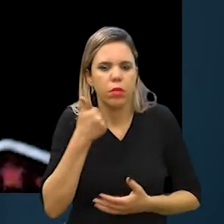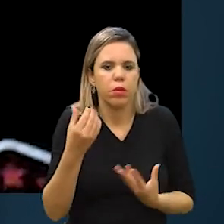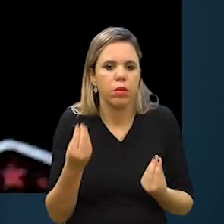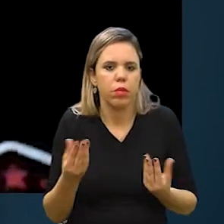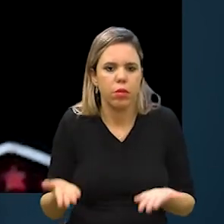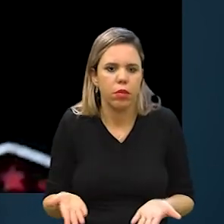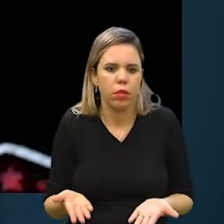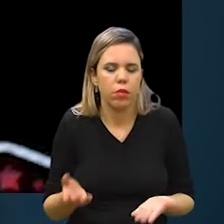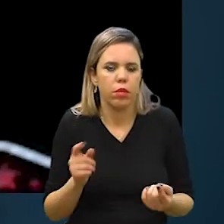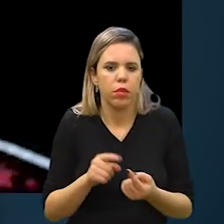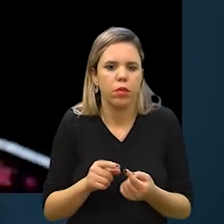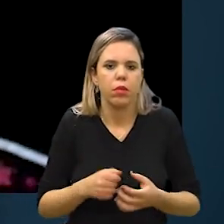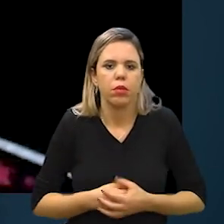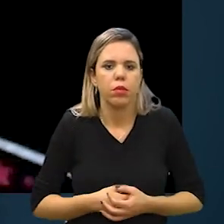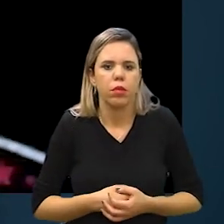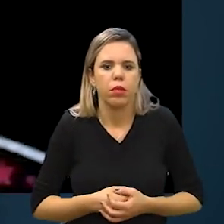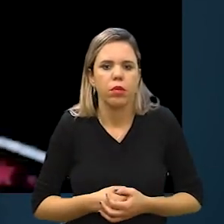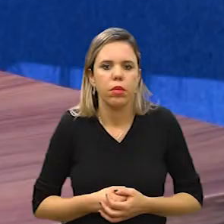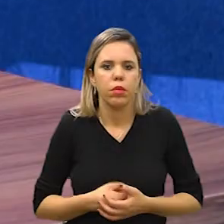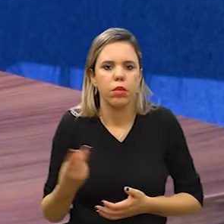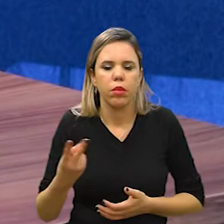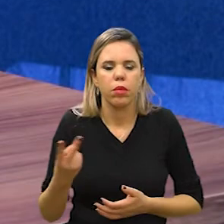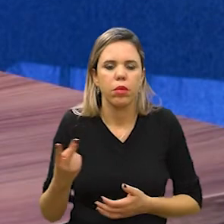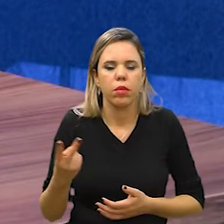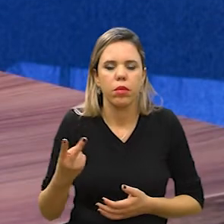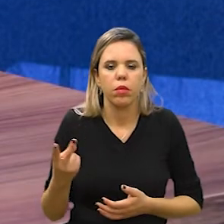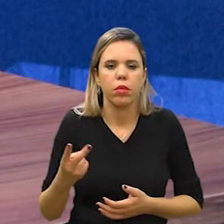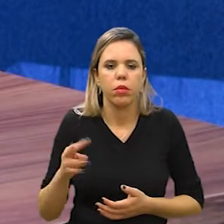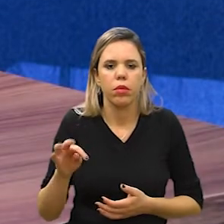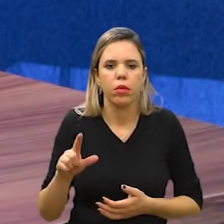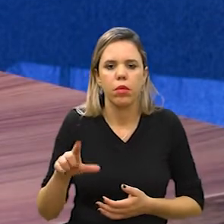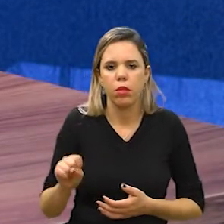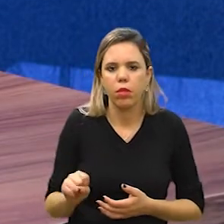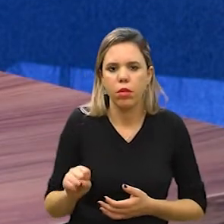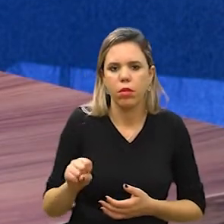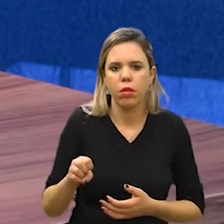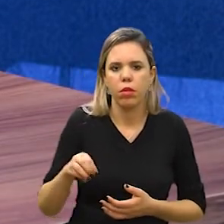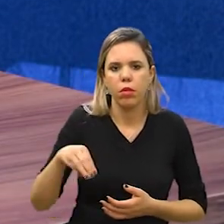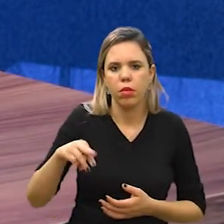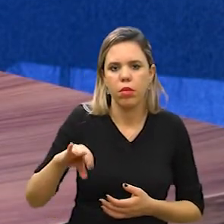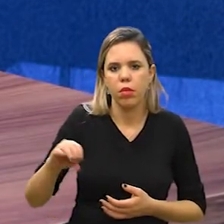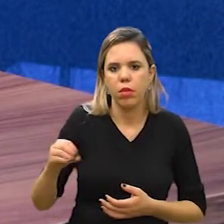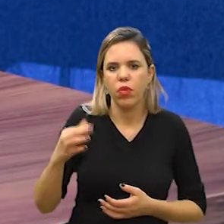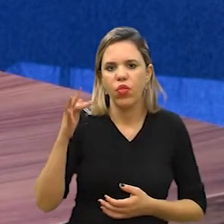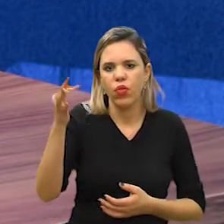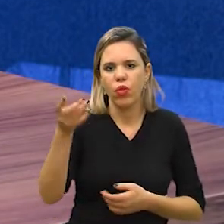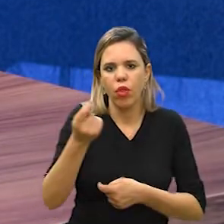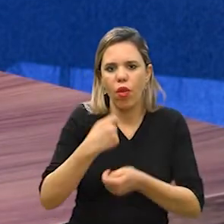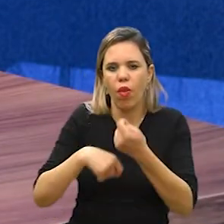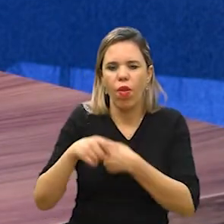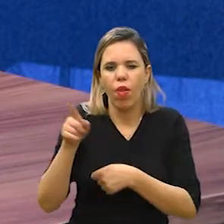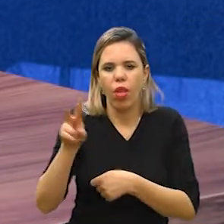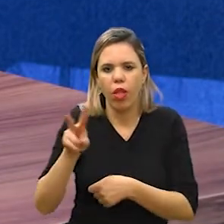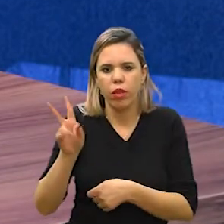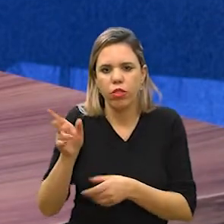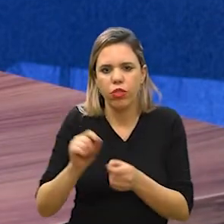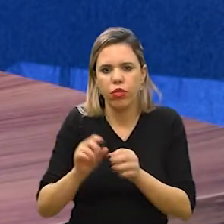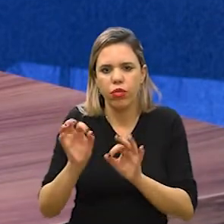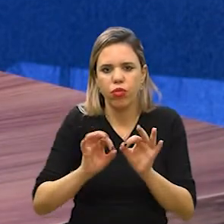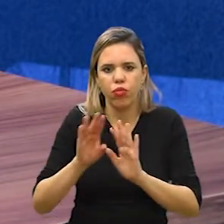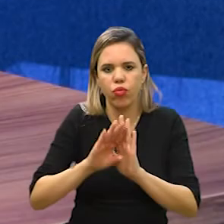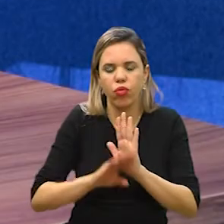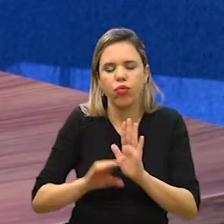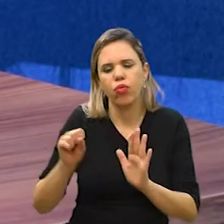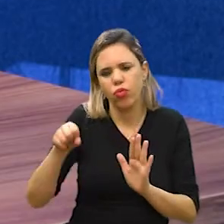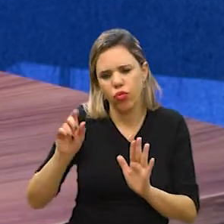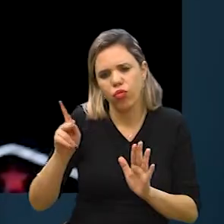estão melhorando muito nesse sentido. Thales e Márcio, quando a gente pensa no futuro do negócio, vocês